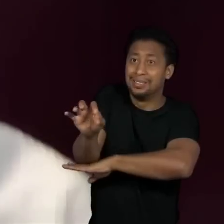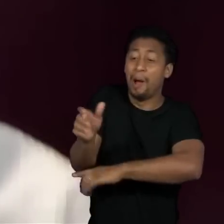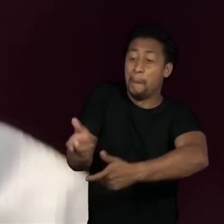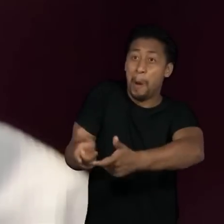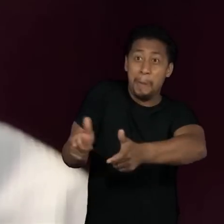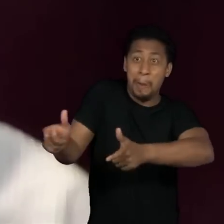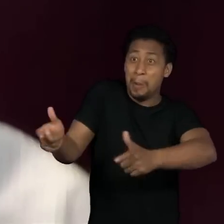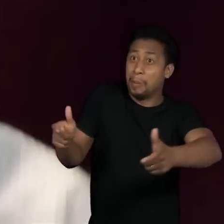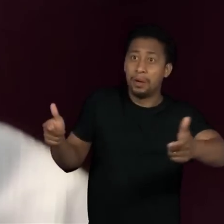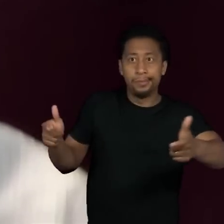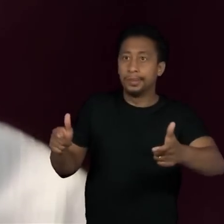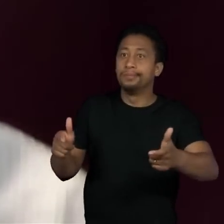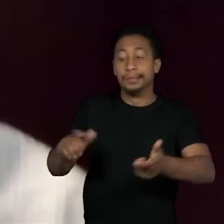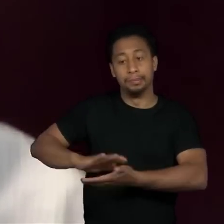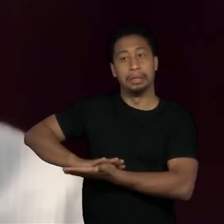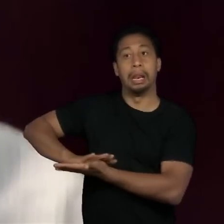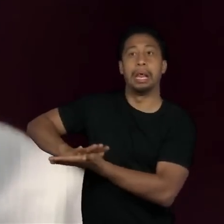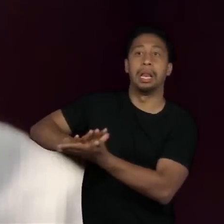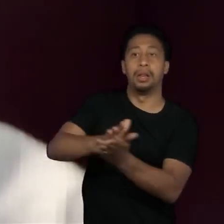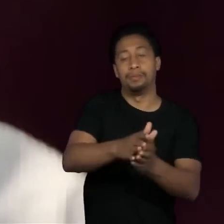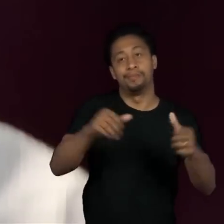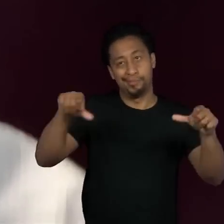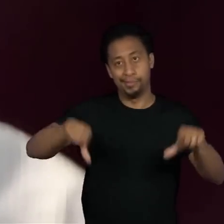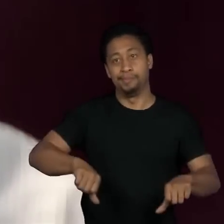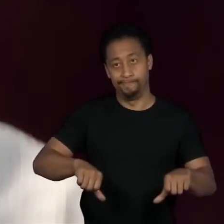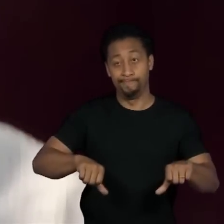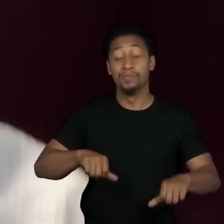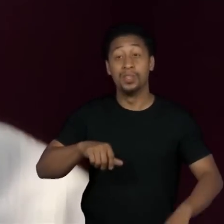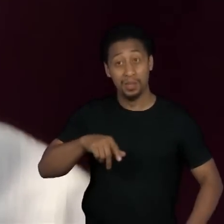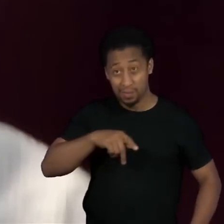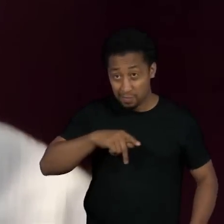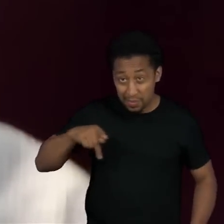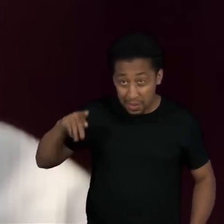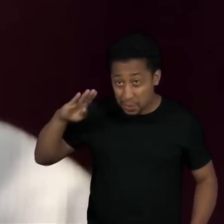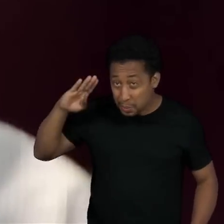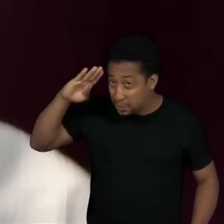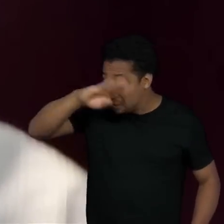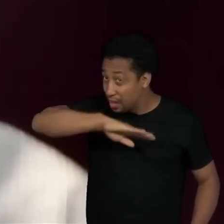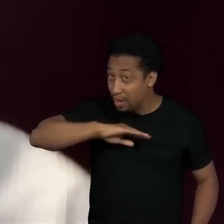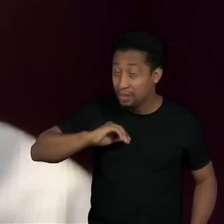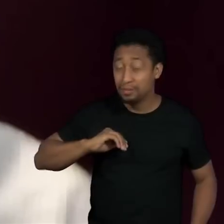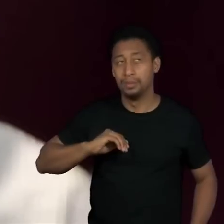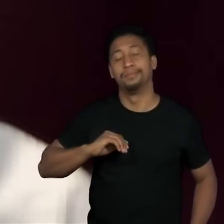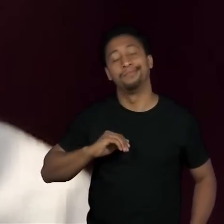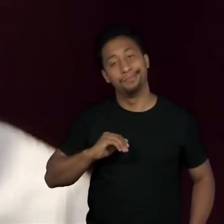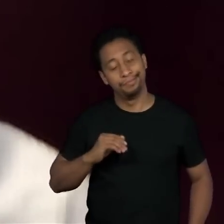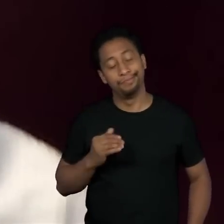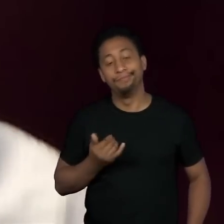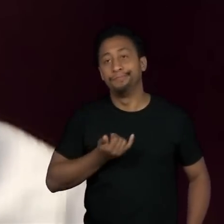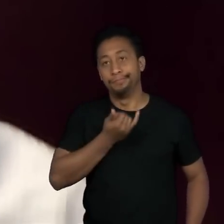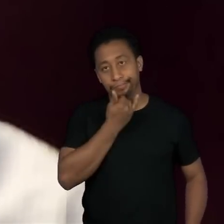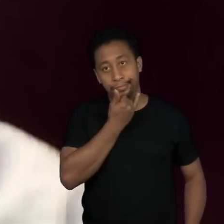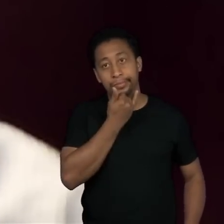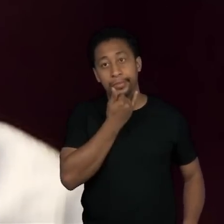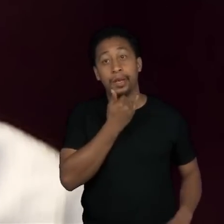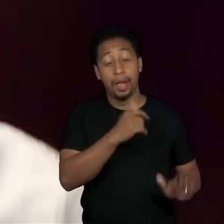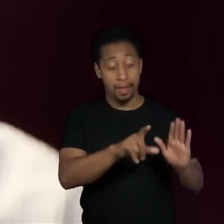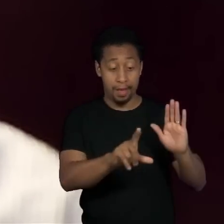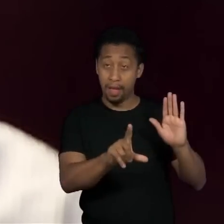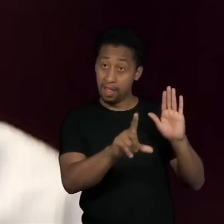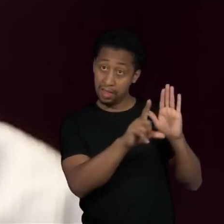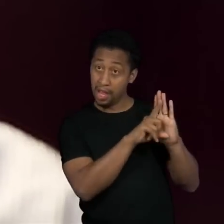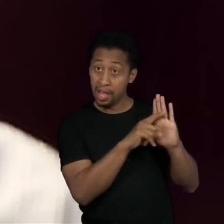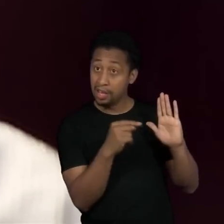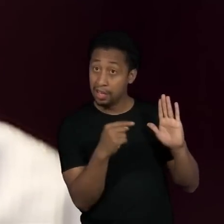chegou a fazer o ato inédito de visitar um garimpo ilegal dentro da terra